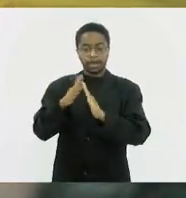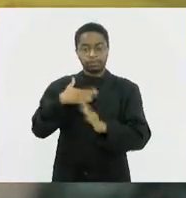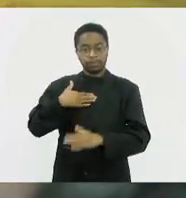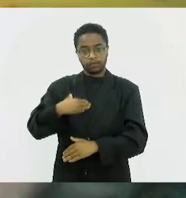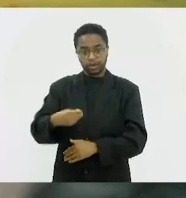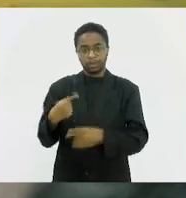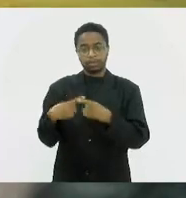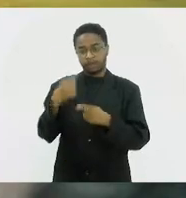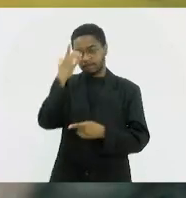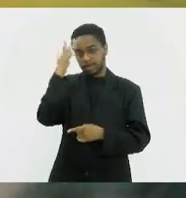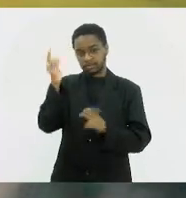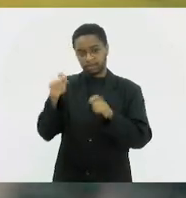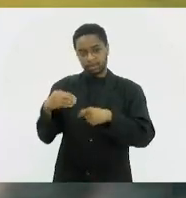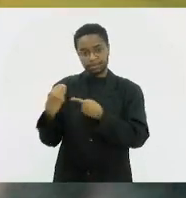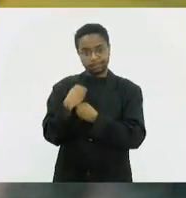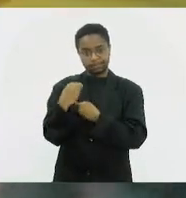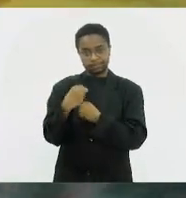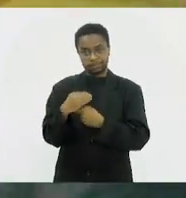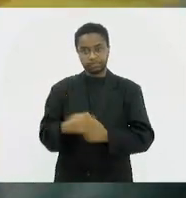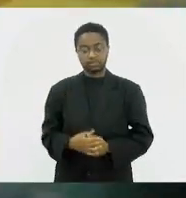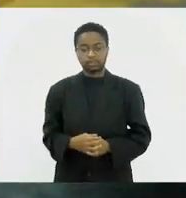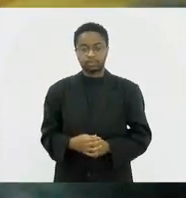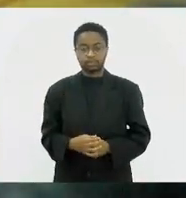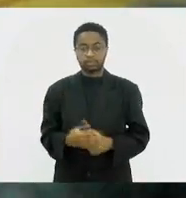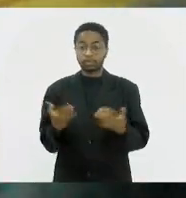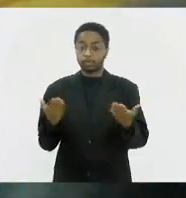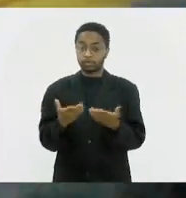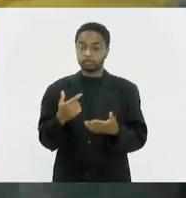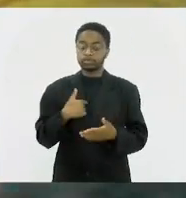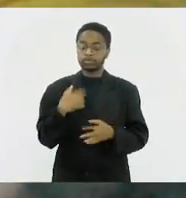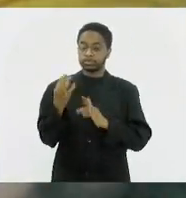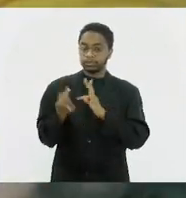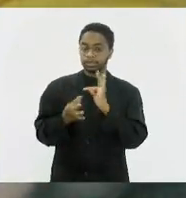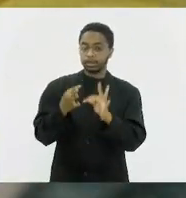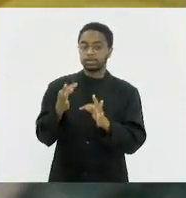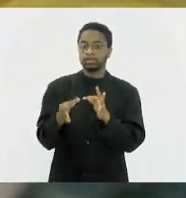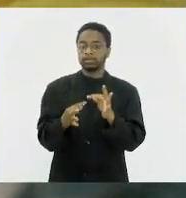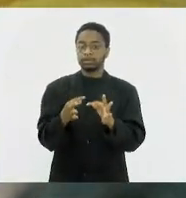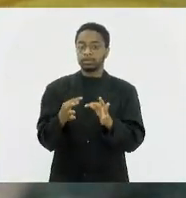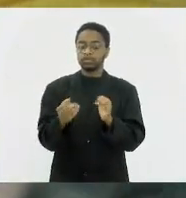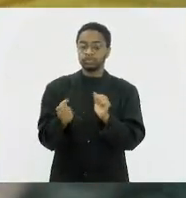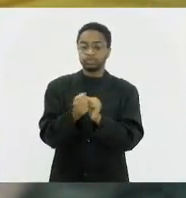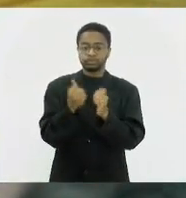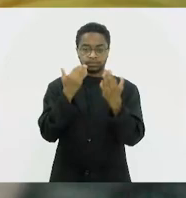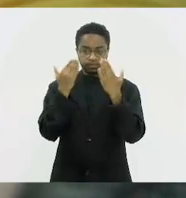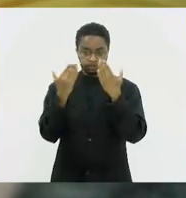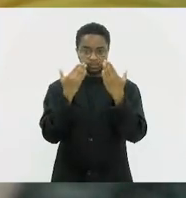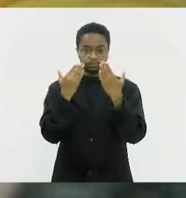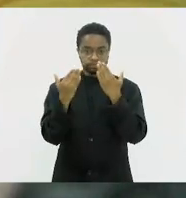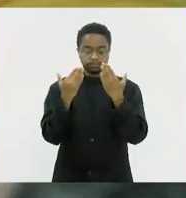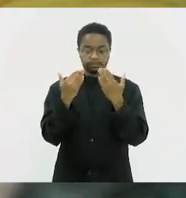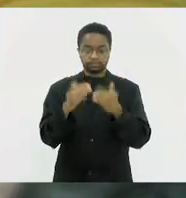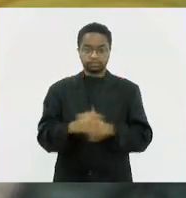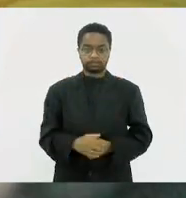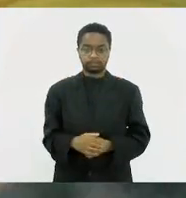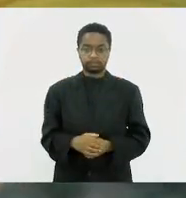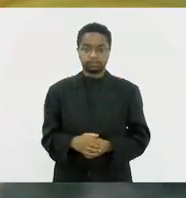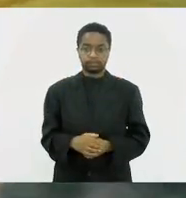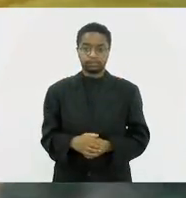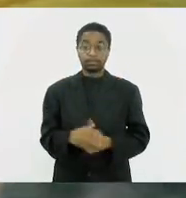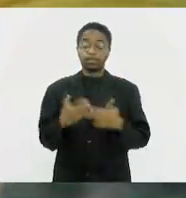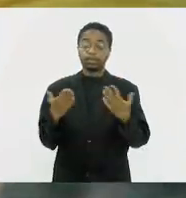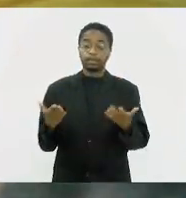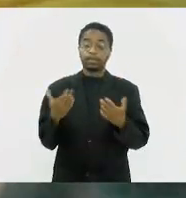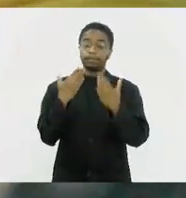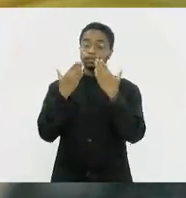fácil para ele me cuidar. Hoje eu faço tratamento com psicólogo. Então, o que a